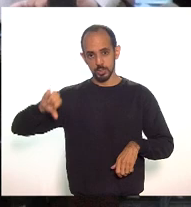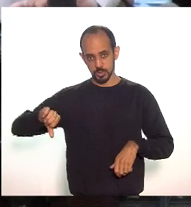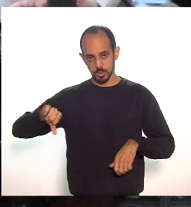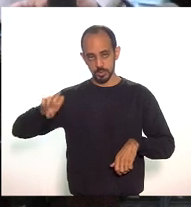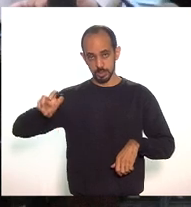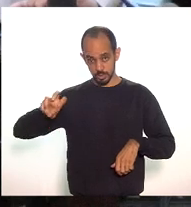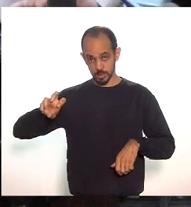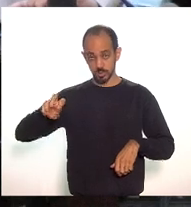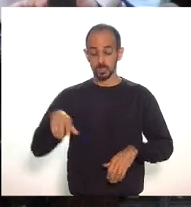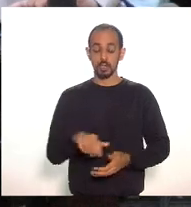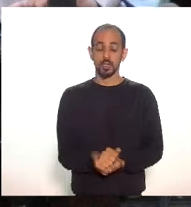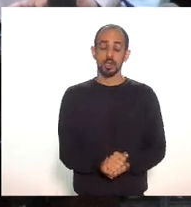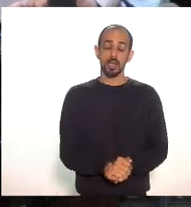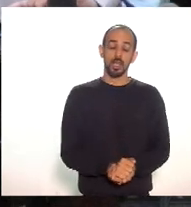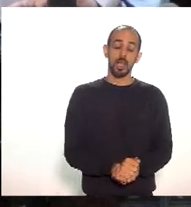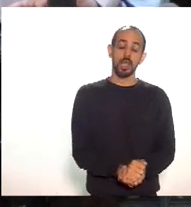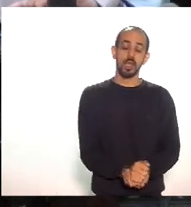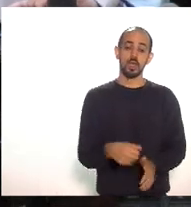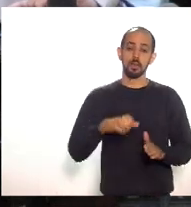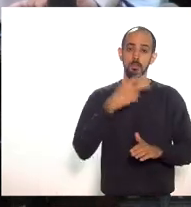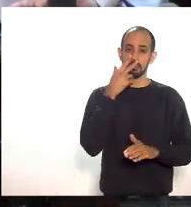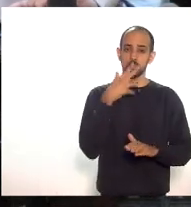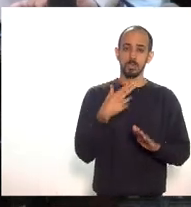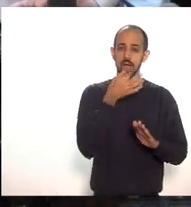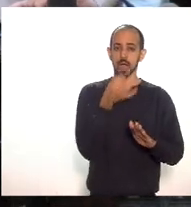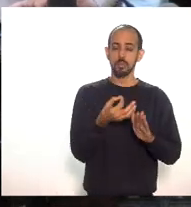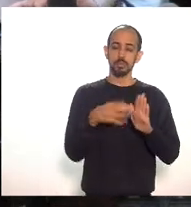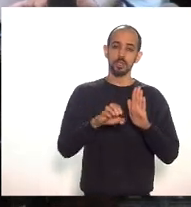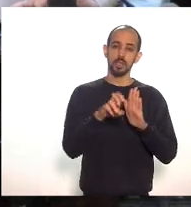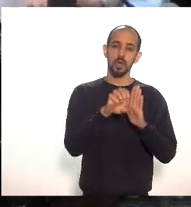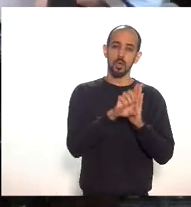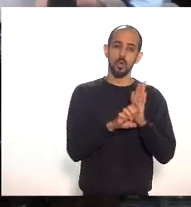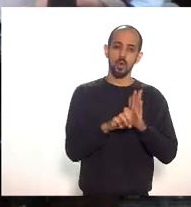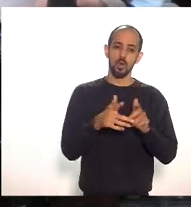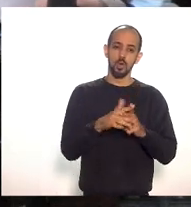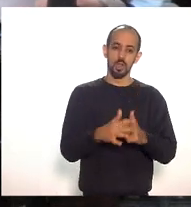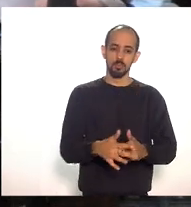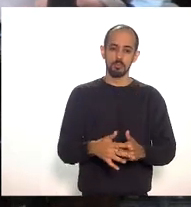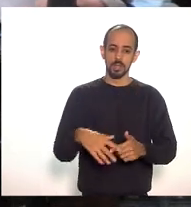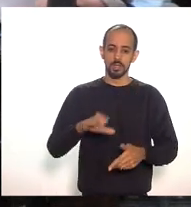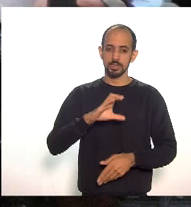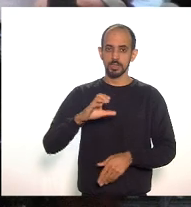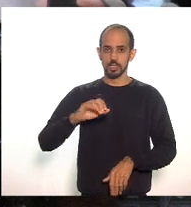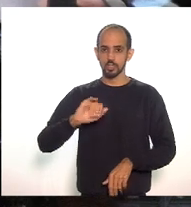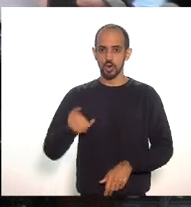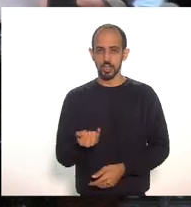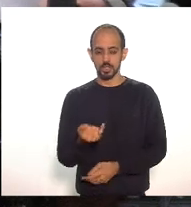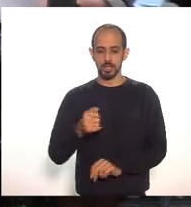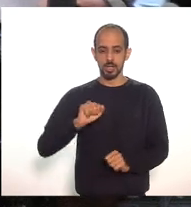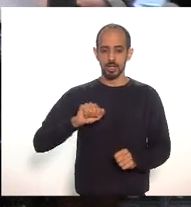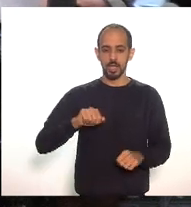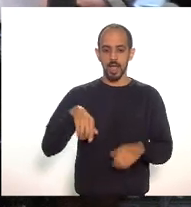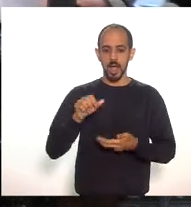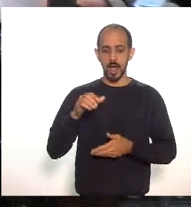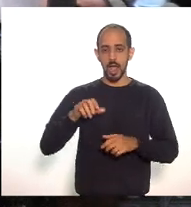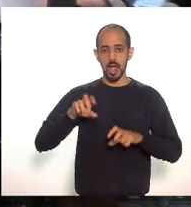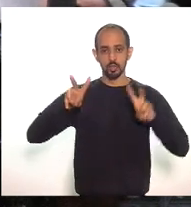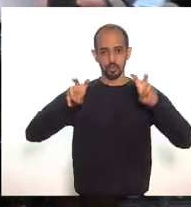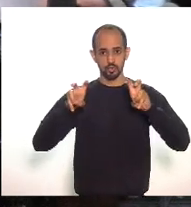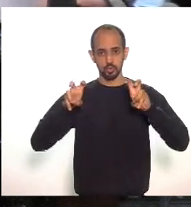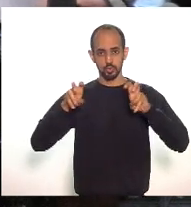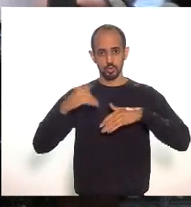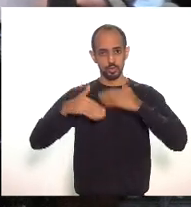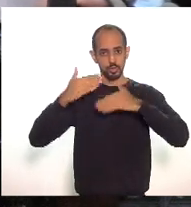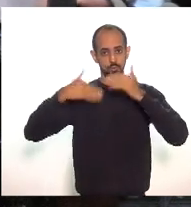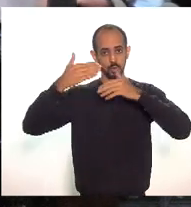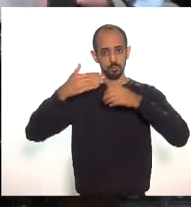de concessão de tutela condicionalidade com emenda de economia do Comércio favorável com a emenda da ccj de assuntos municipais momento